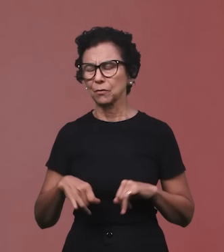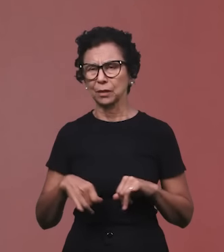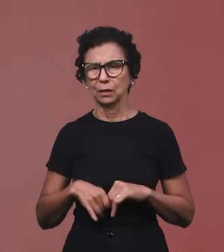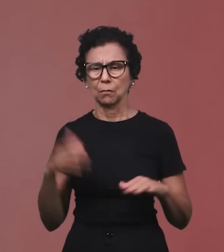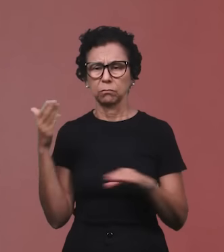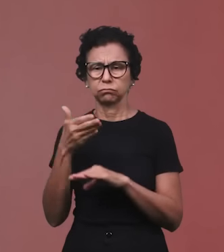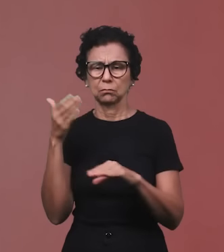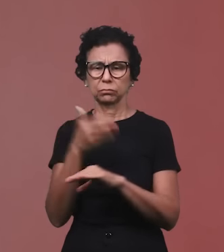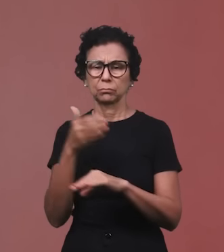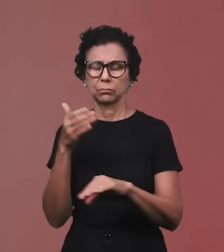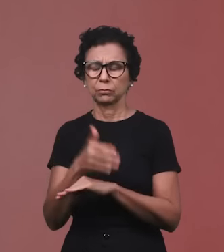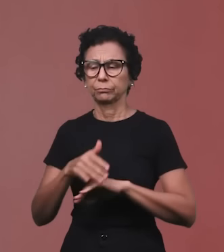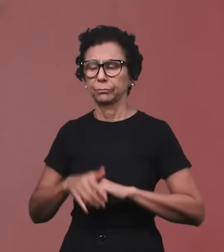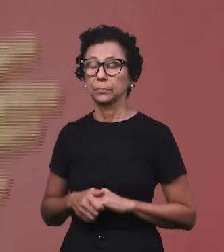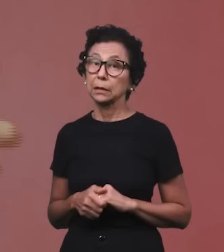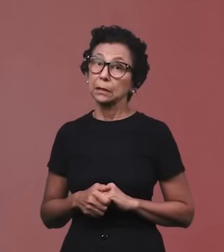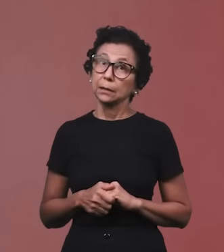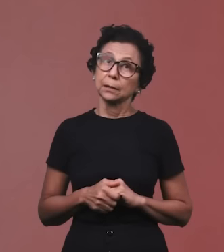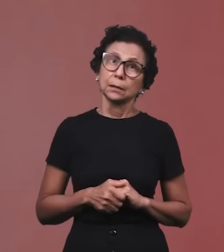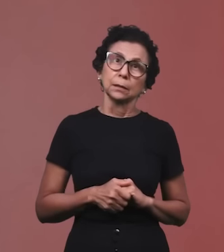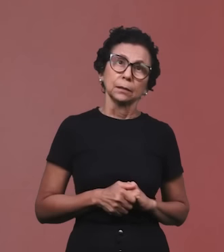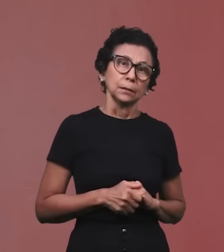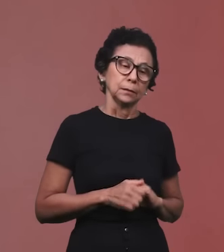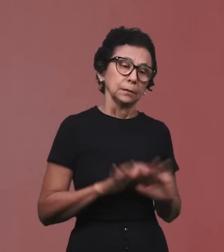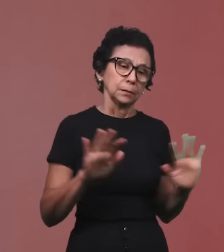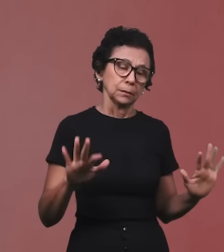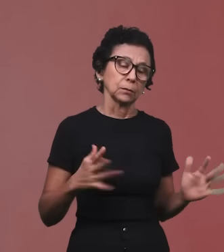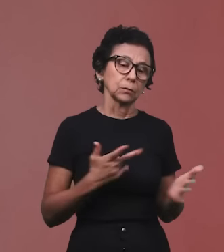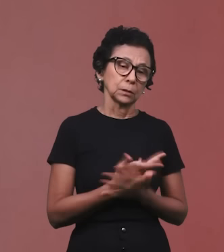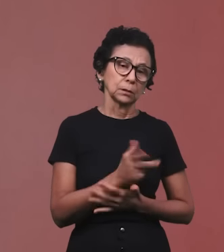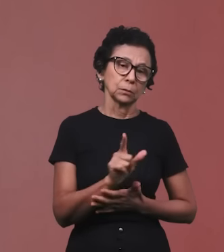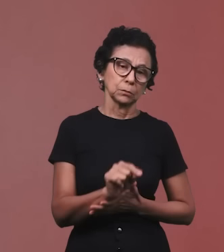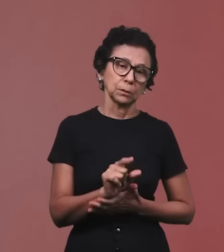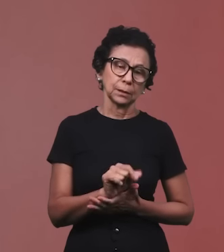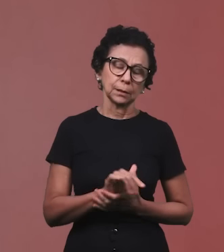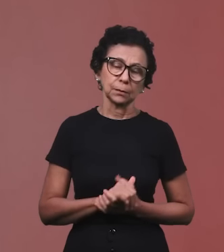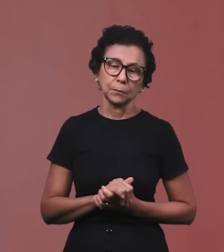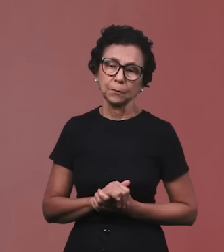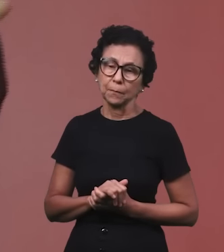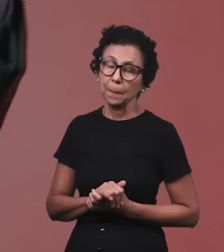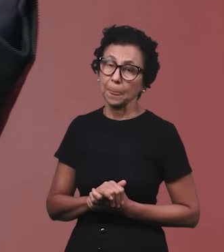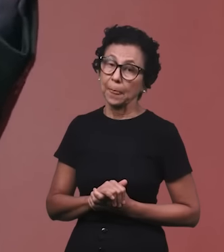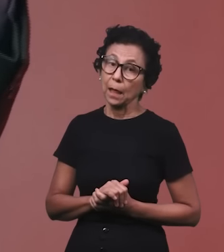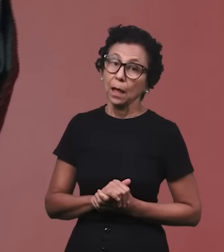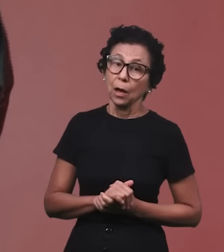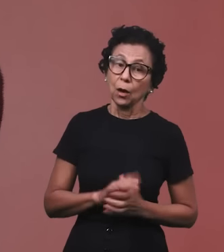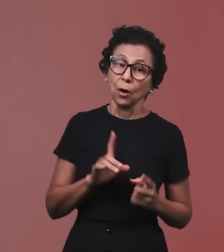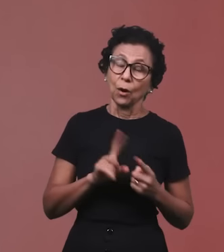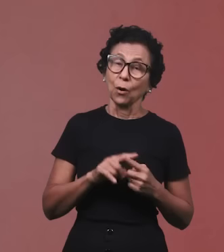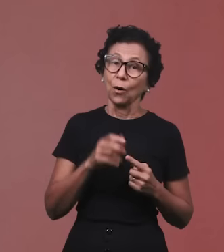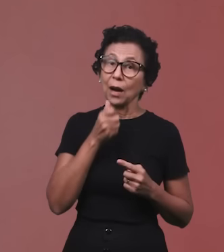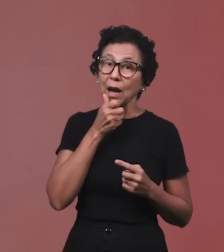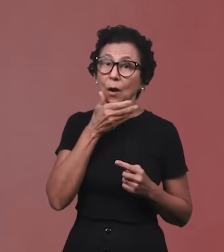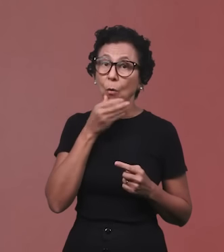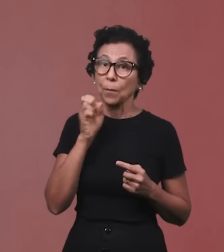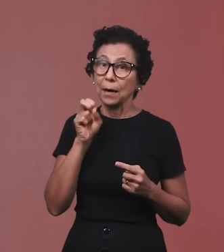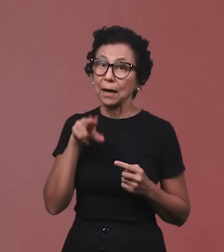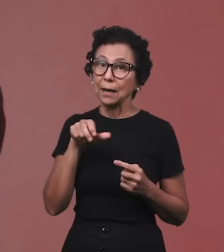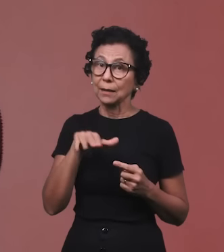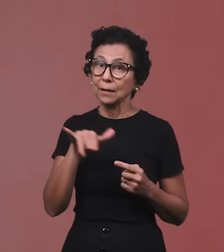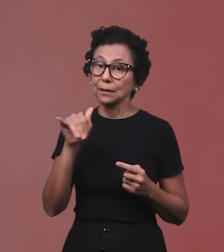invasão. E ele não podia dizer que eles vão vencer tudo de uma vez. Então ele diz o seguinte: olha, assim diz o Senhor, em 2